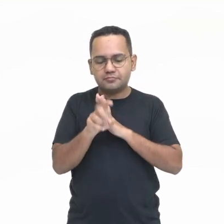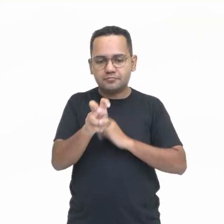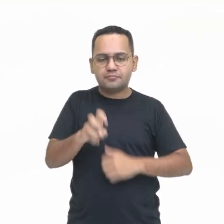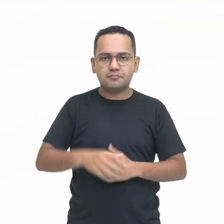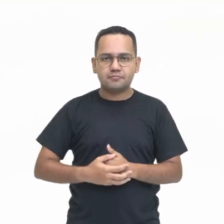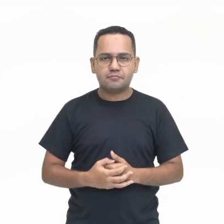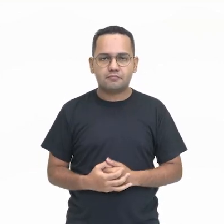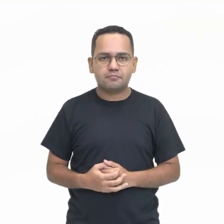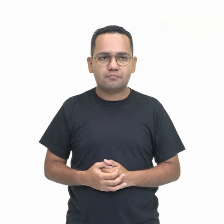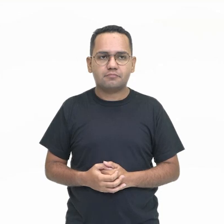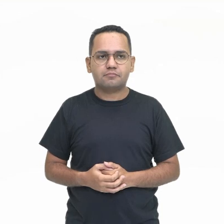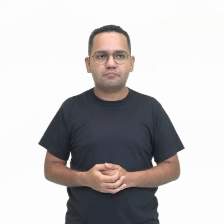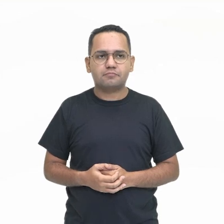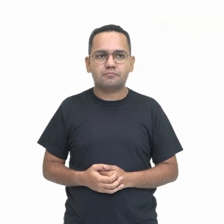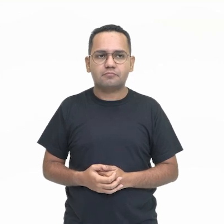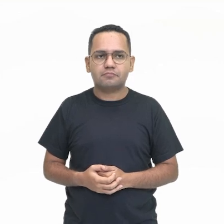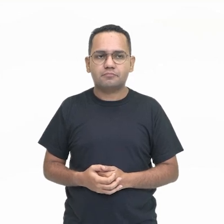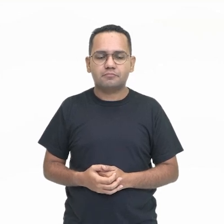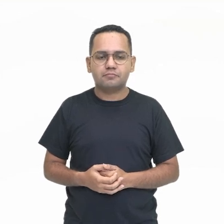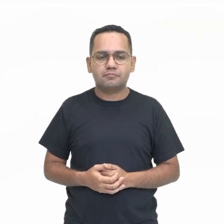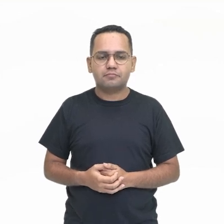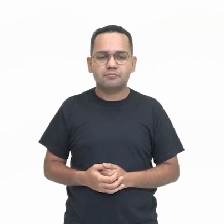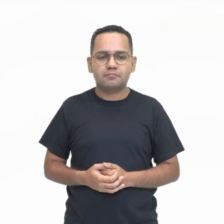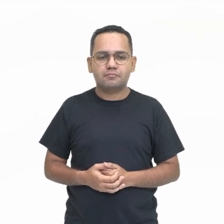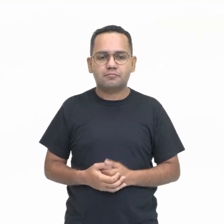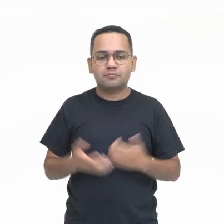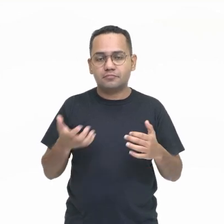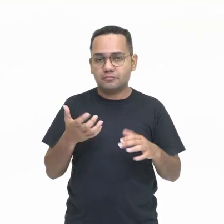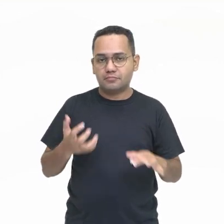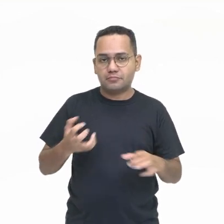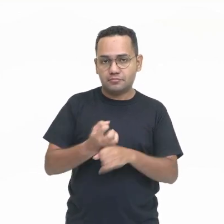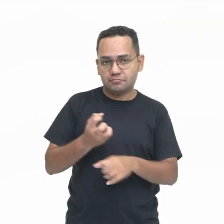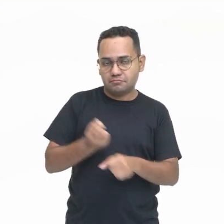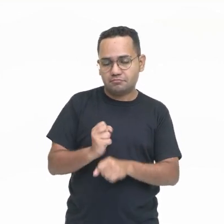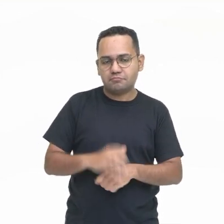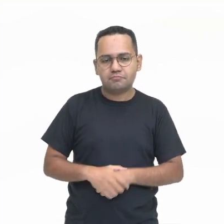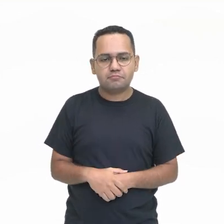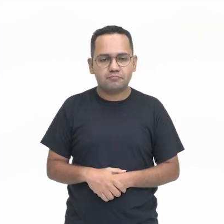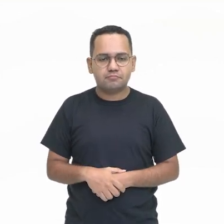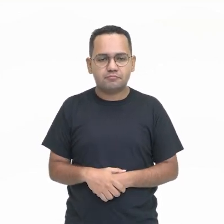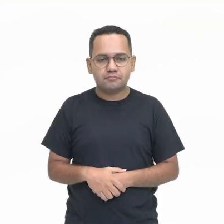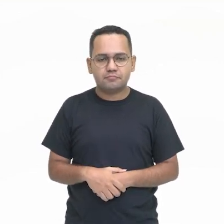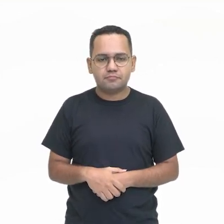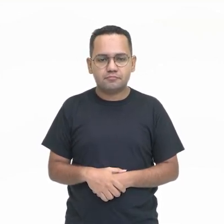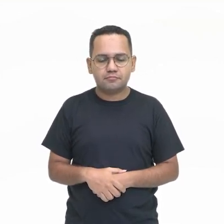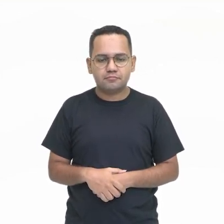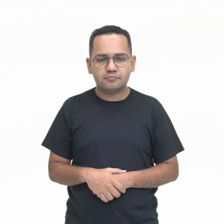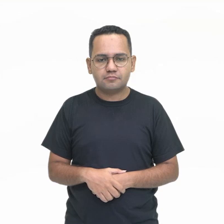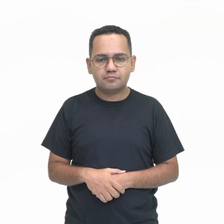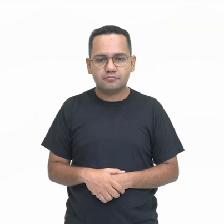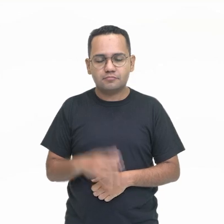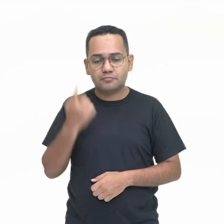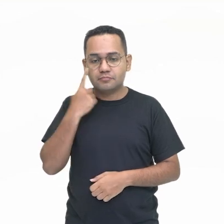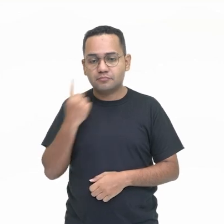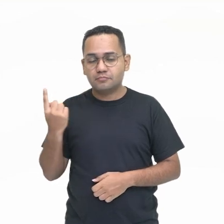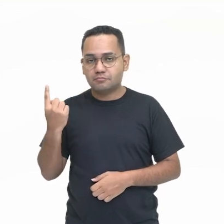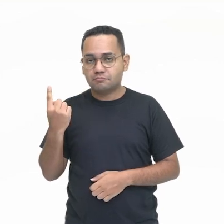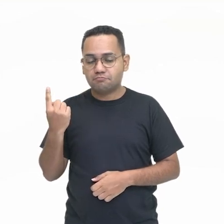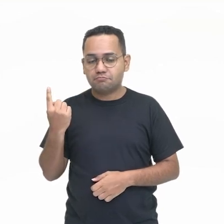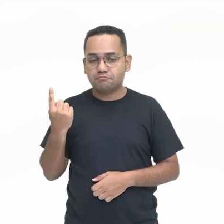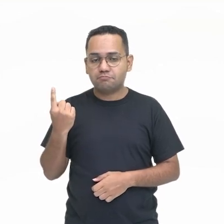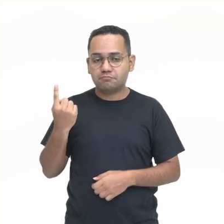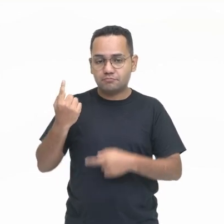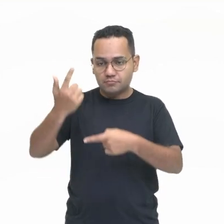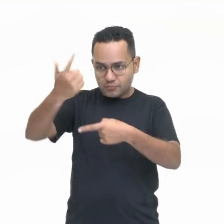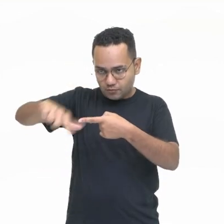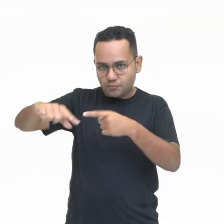vezes menos 5. Tudo bem? E aí vamos fazer cálculo. Cálculo bem tranquilo. Ficamos então, repete